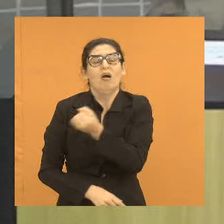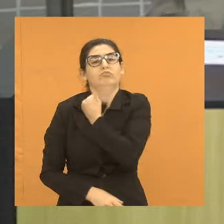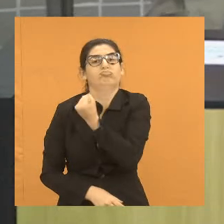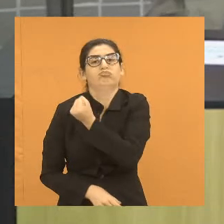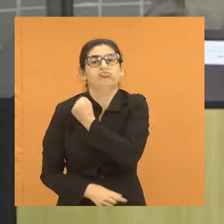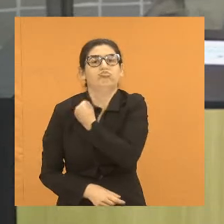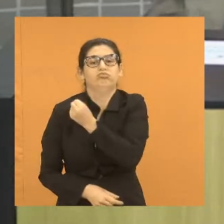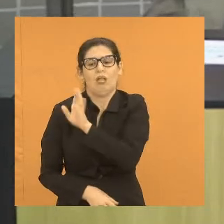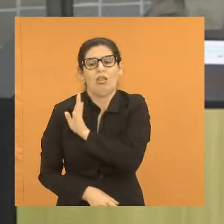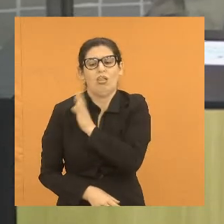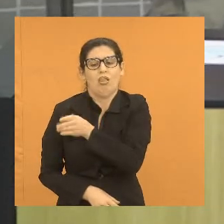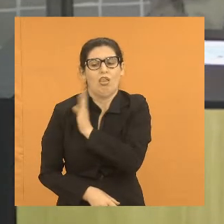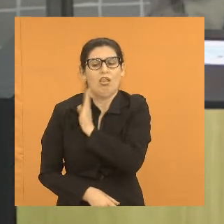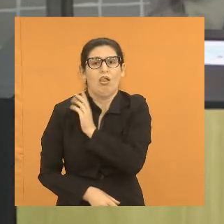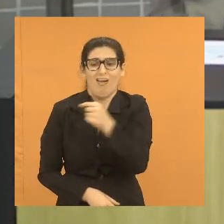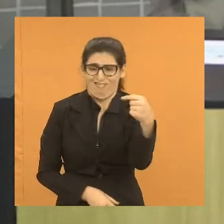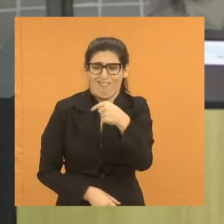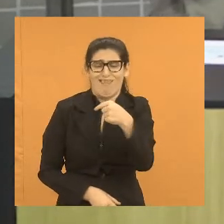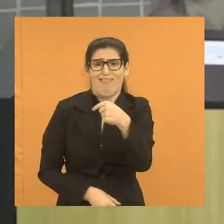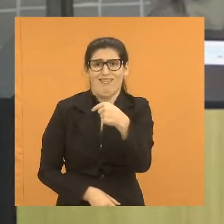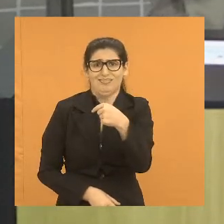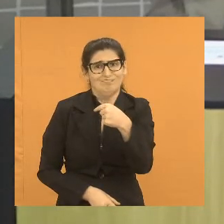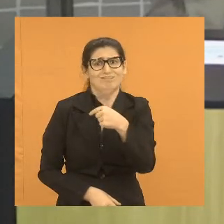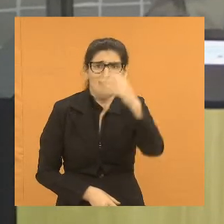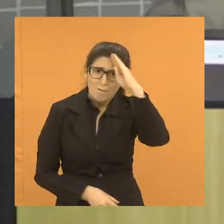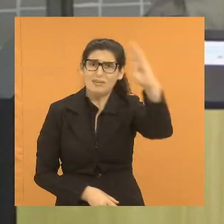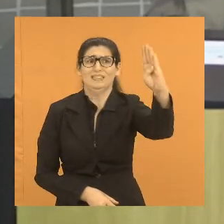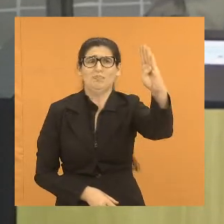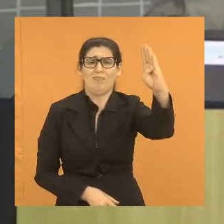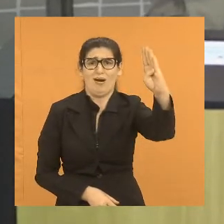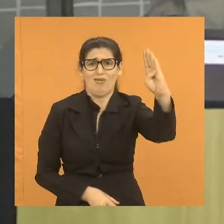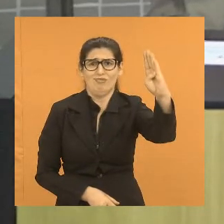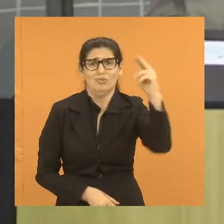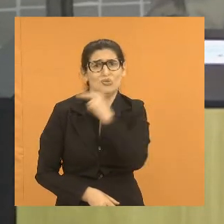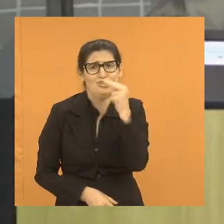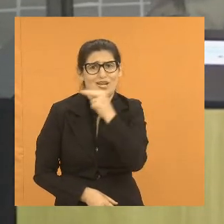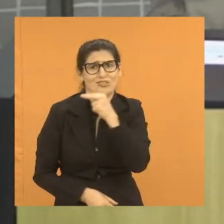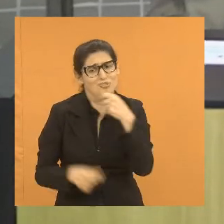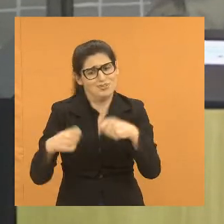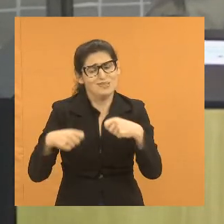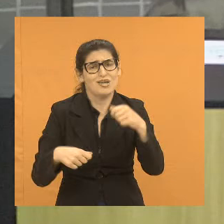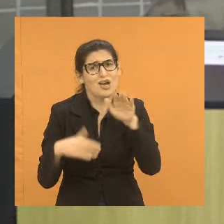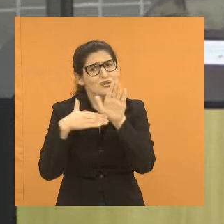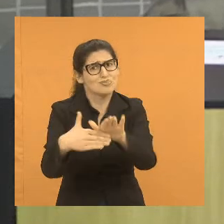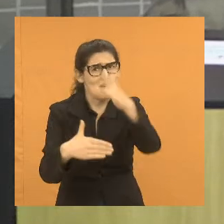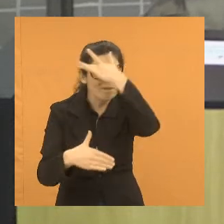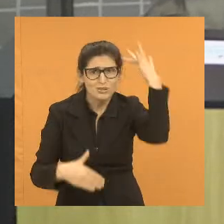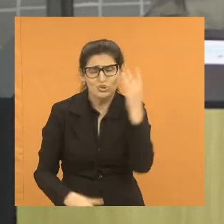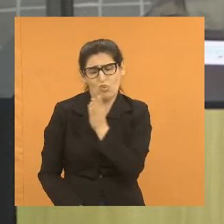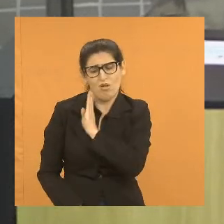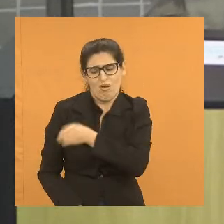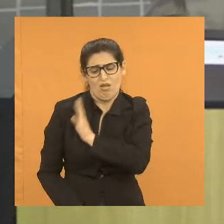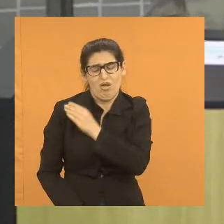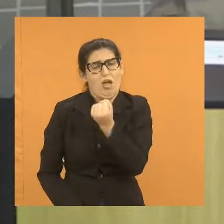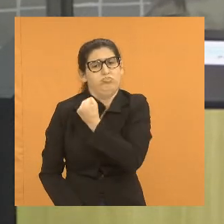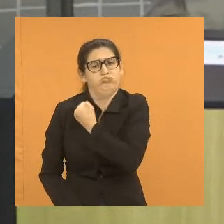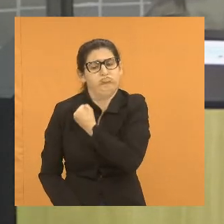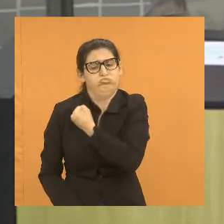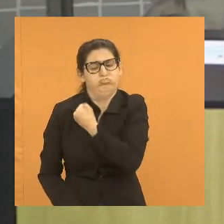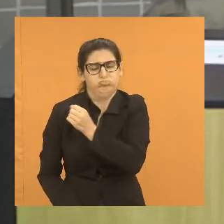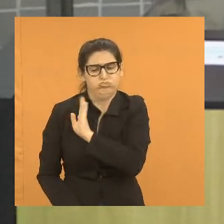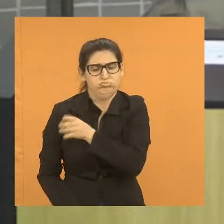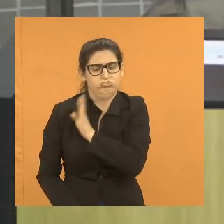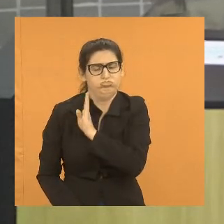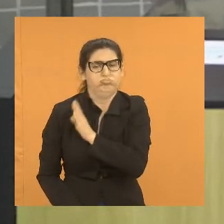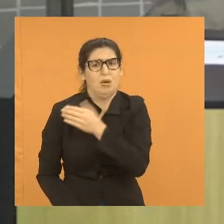Então, eu tenho que segurar e ter uma prioridade na transferência. Isso às vezes ocorre e por isso essa dilatação